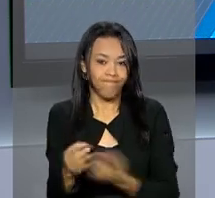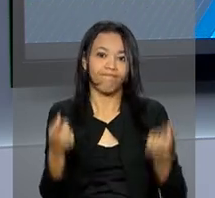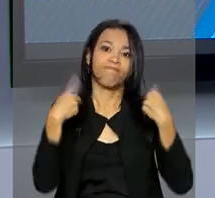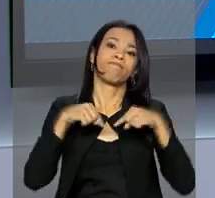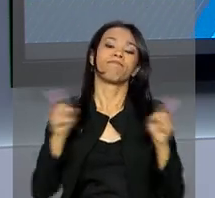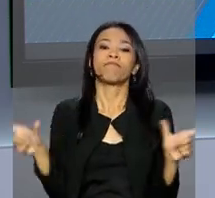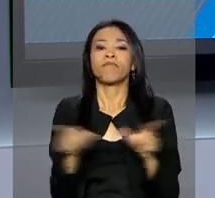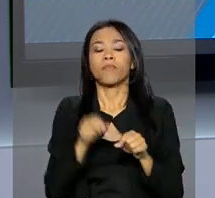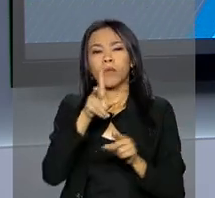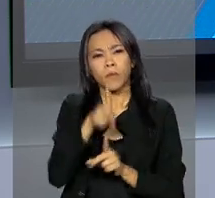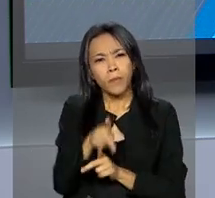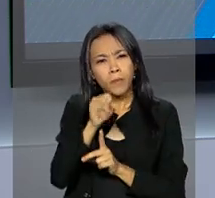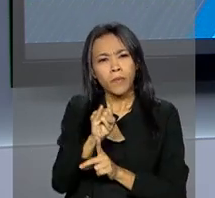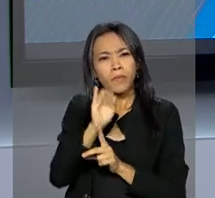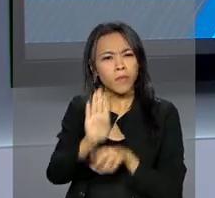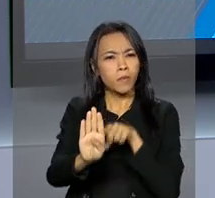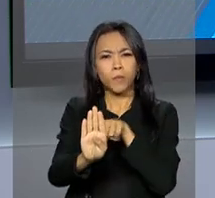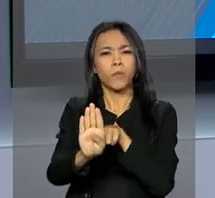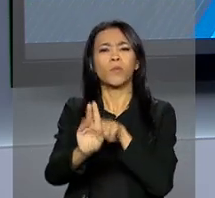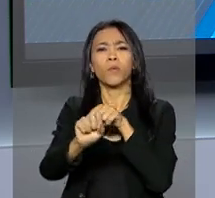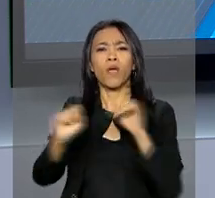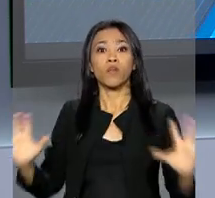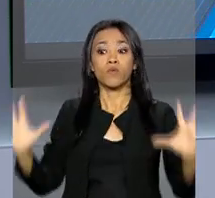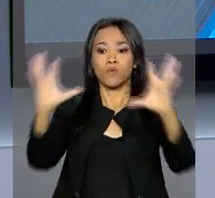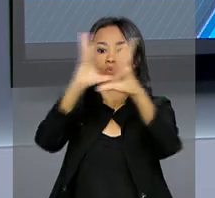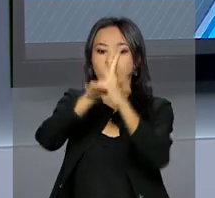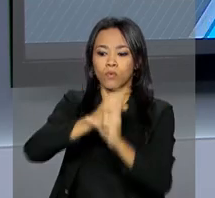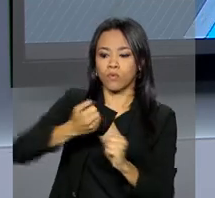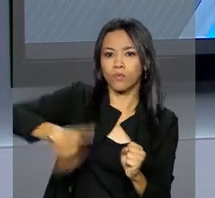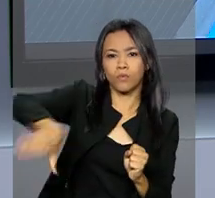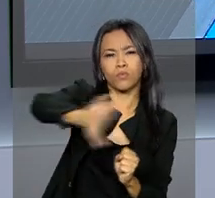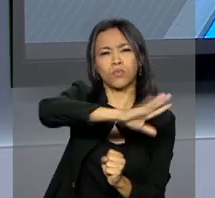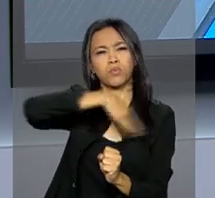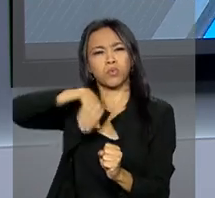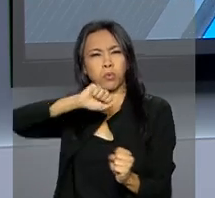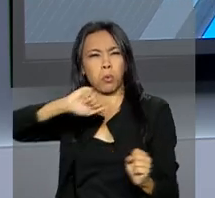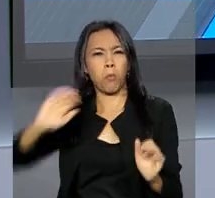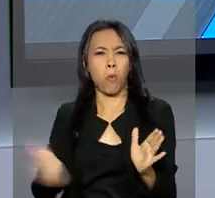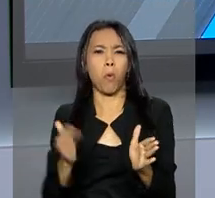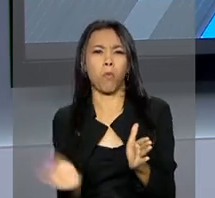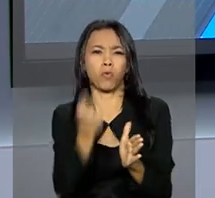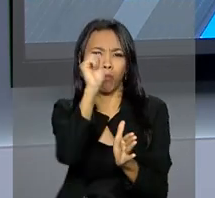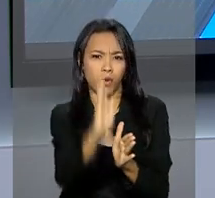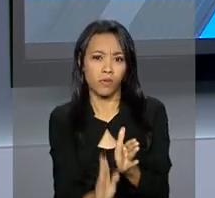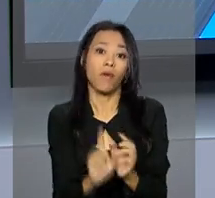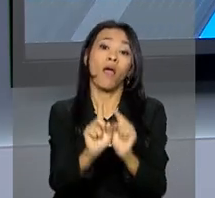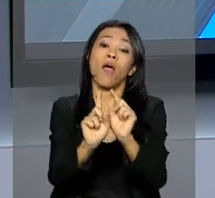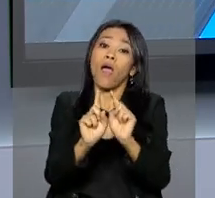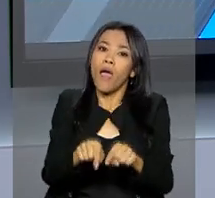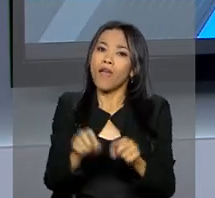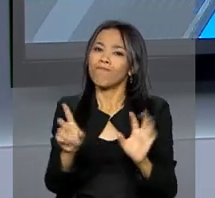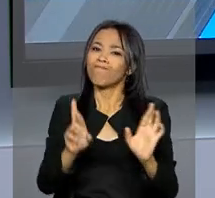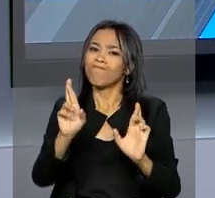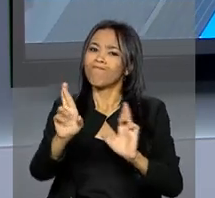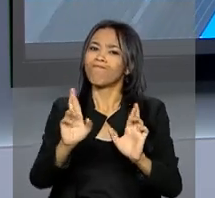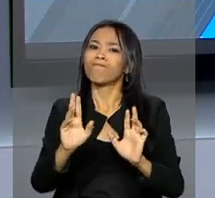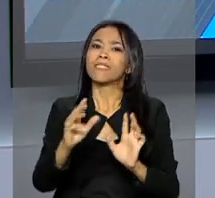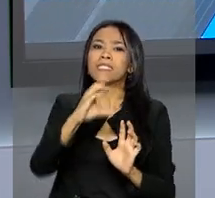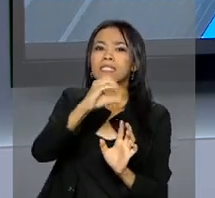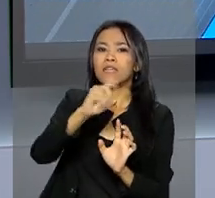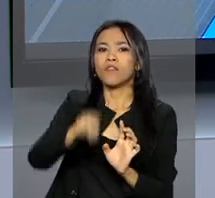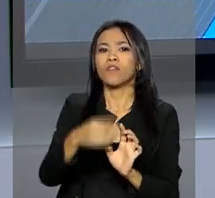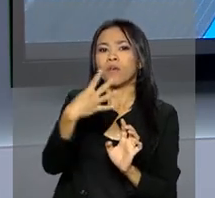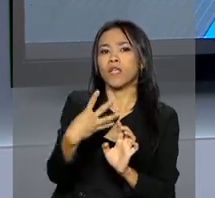para o produto interno bruto PIB que é a soma de todas as riquezas produzidas pelo país a estimativa ficou em